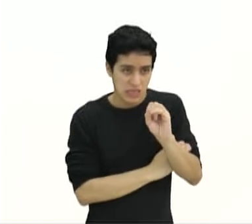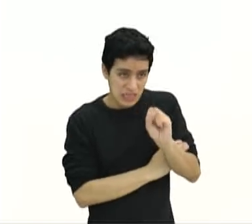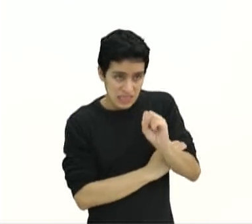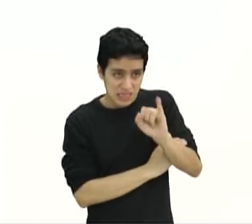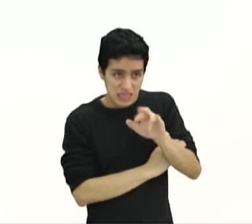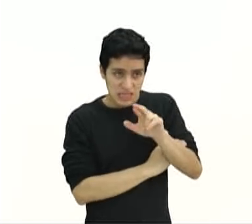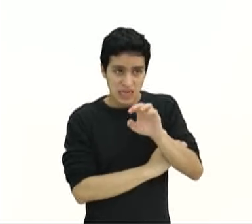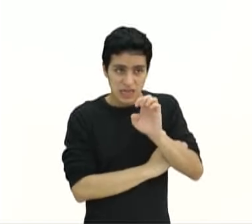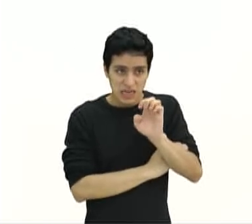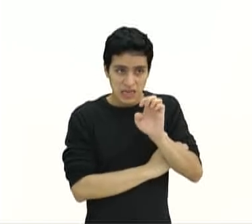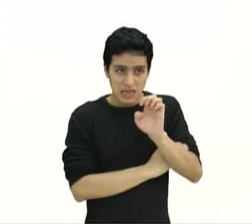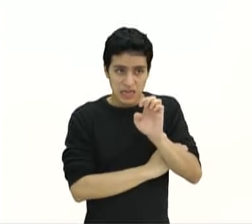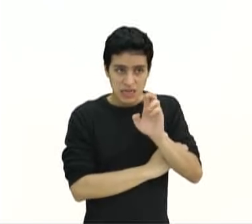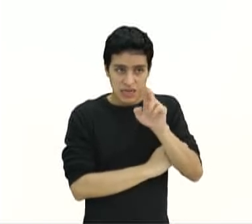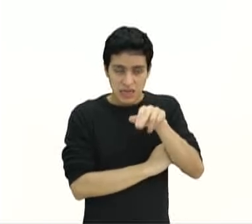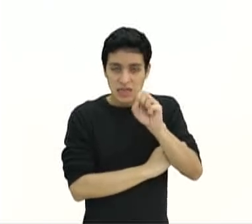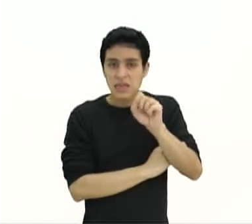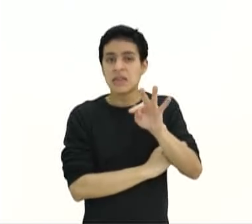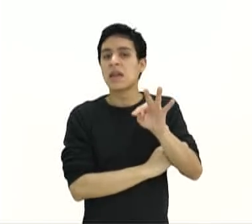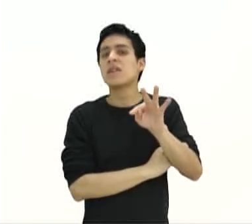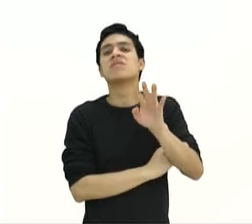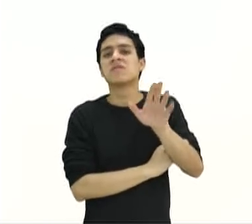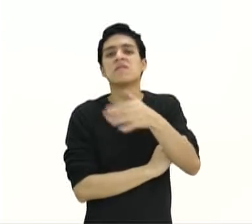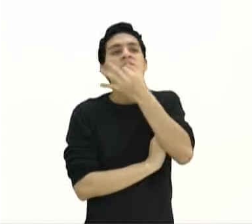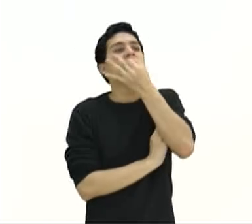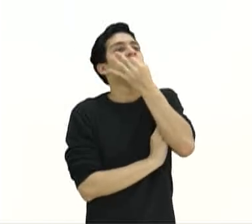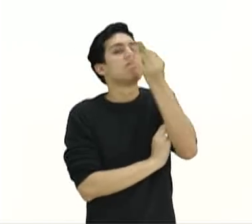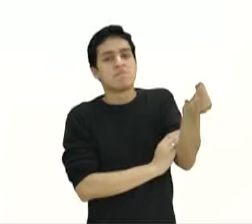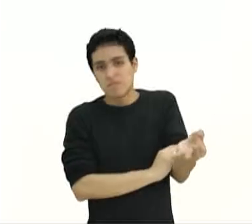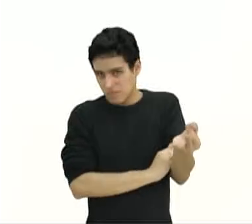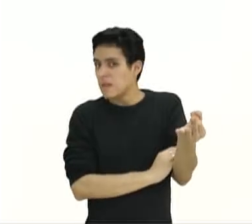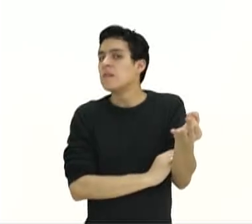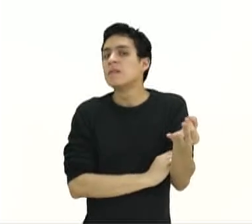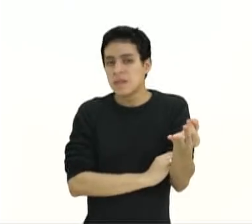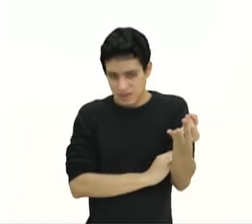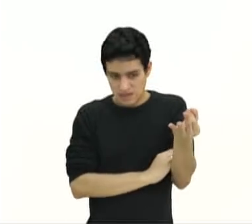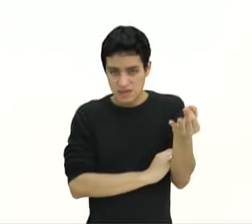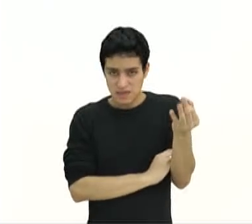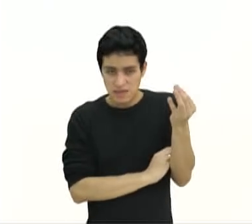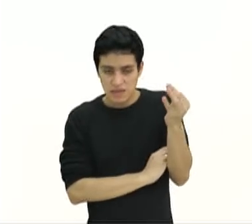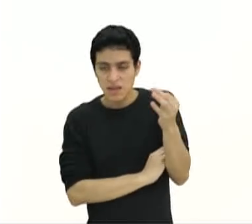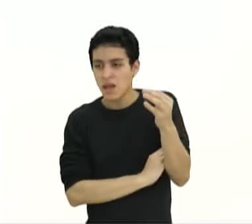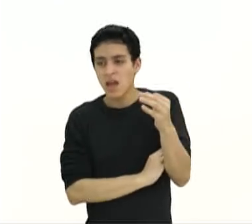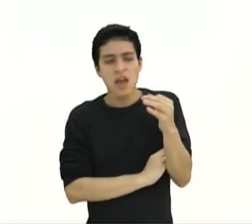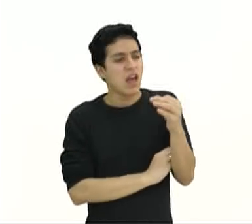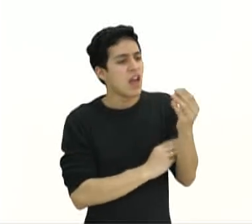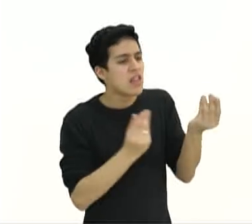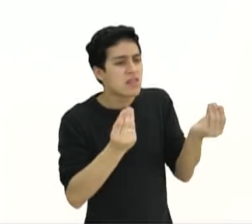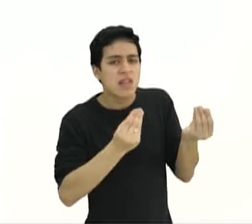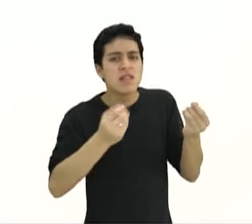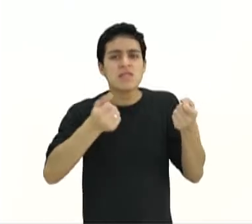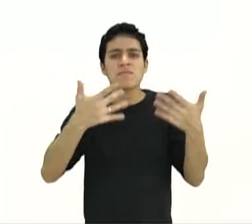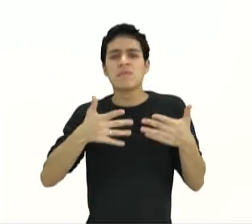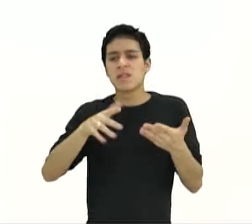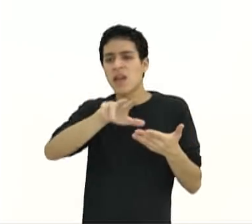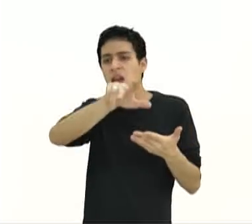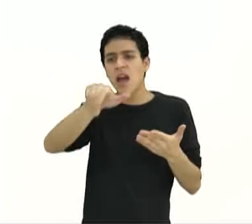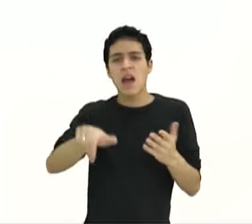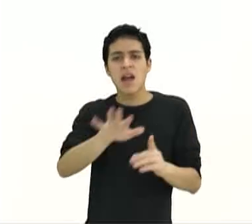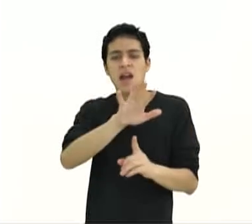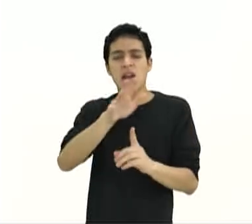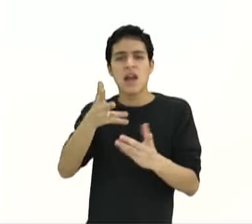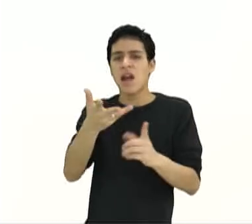só para citar um exemplo, é criticado justamente por sequer falar de arte africana depois do